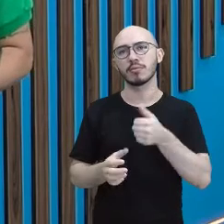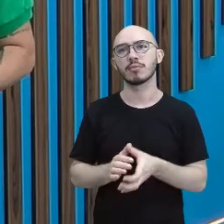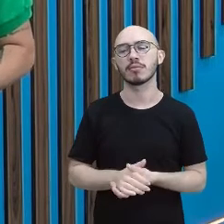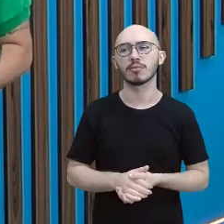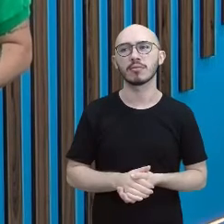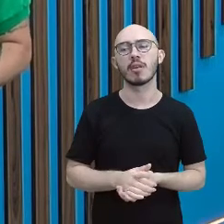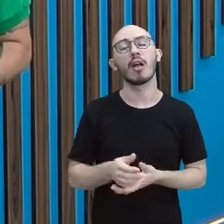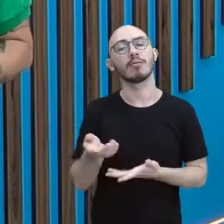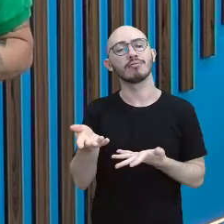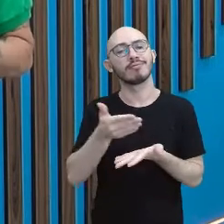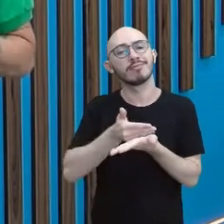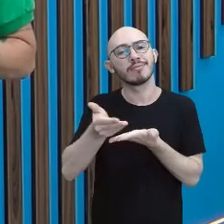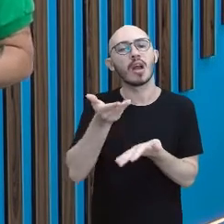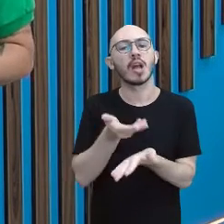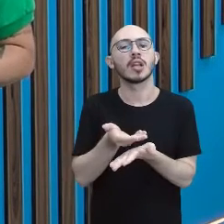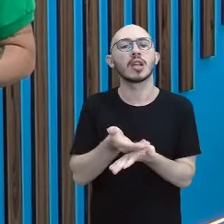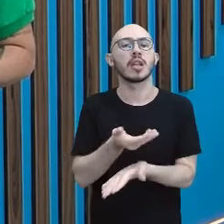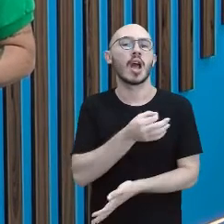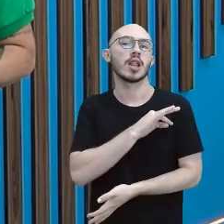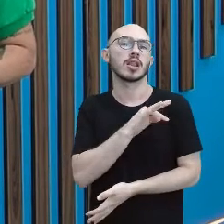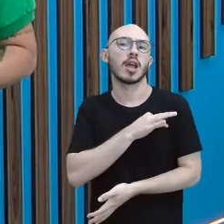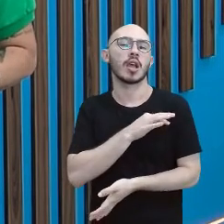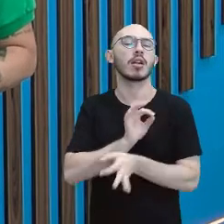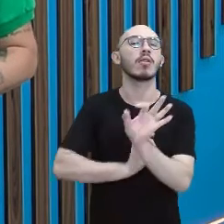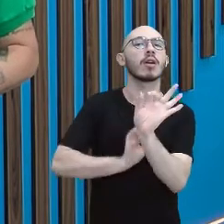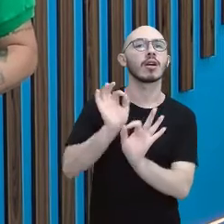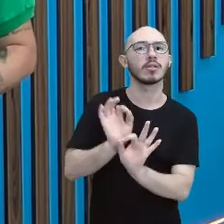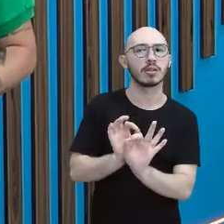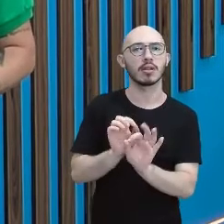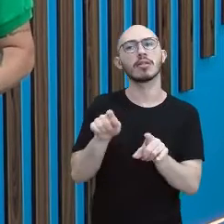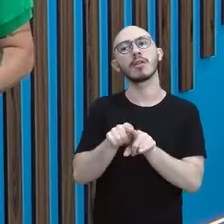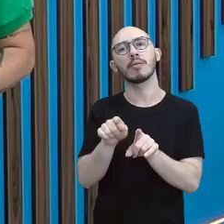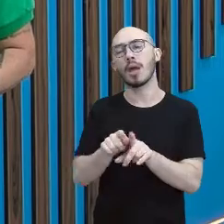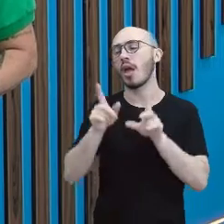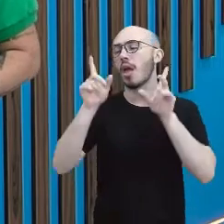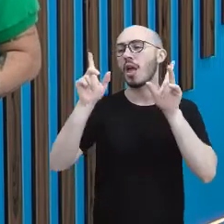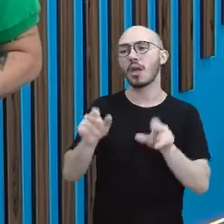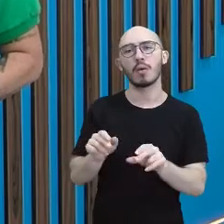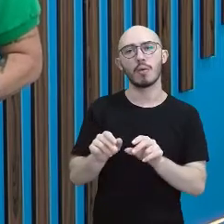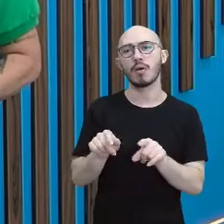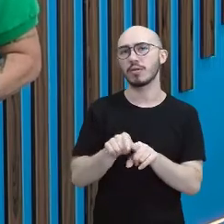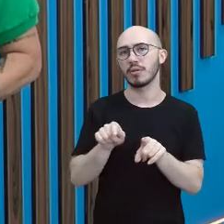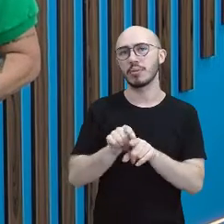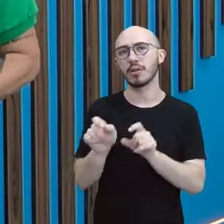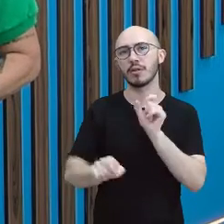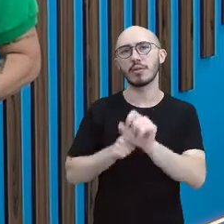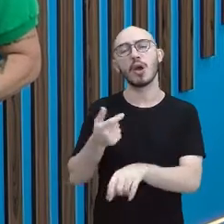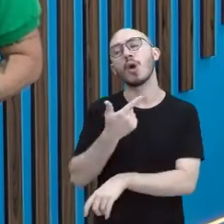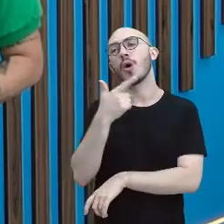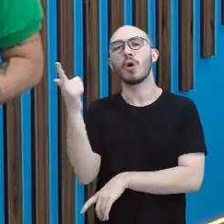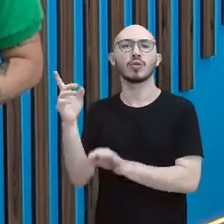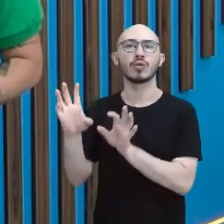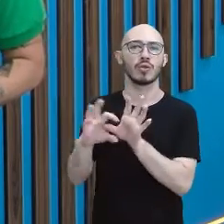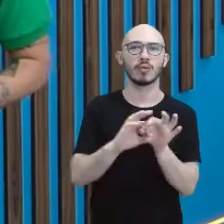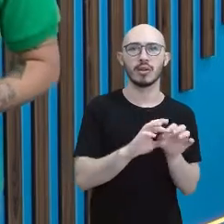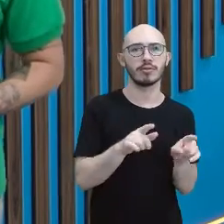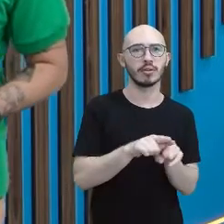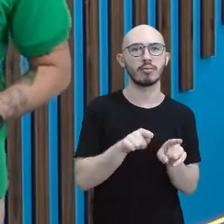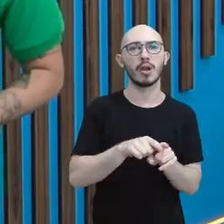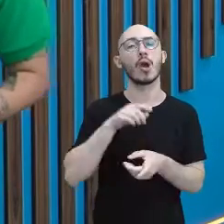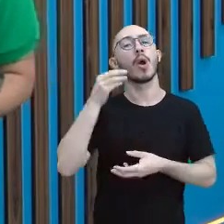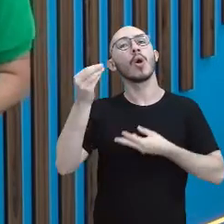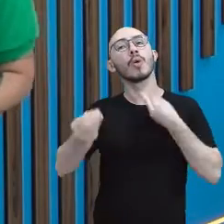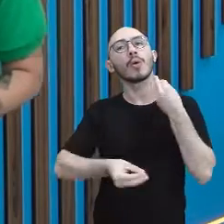as técnicas para essa manipulação, tá certo? O mesmo a gente vai fazer com as outras situações, ou seja, como